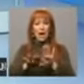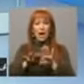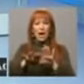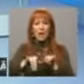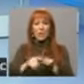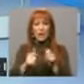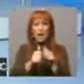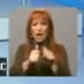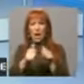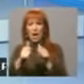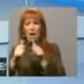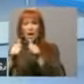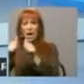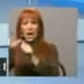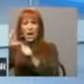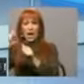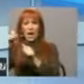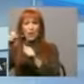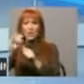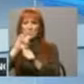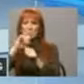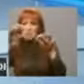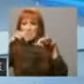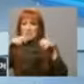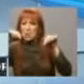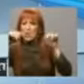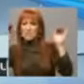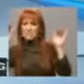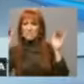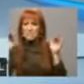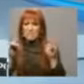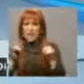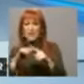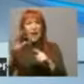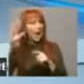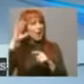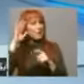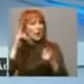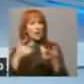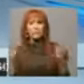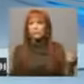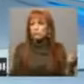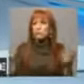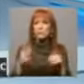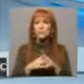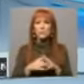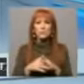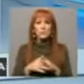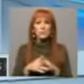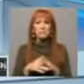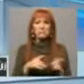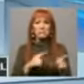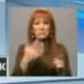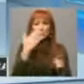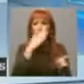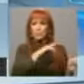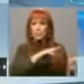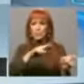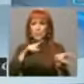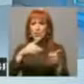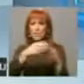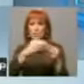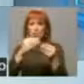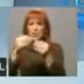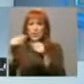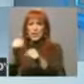a afastar-se para a leste, a diminuir a probabilidade de precipitação para o dia de hoje durante a tarde. De resto, seja de superfície frontal, já em dissipação sobre o